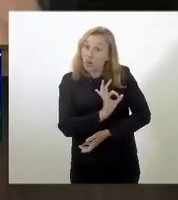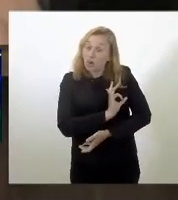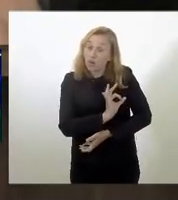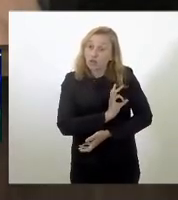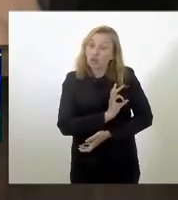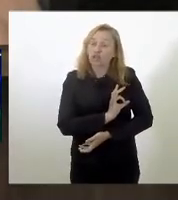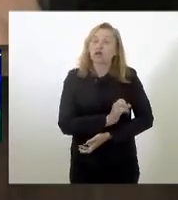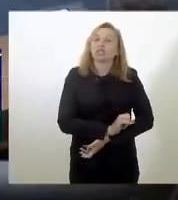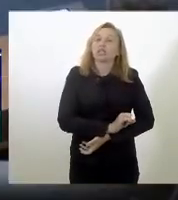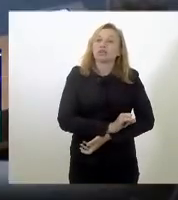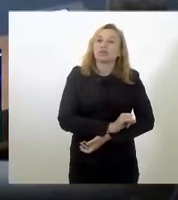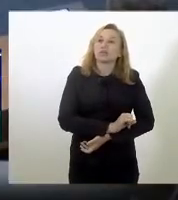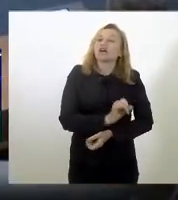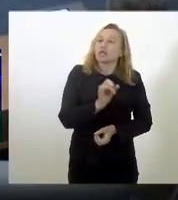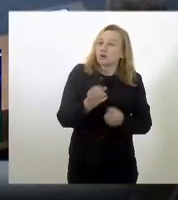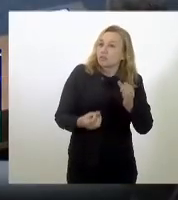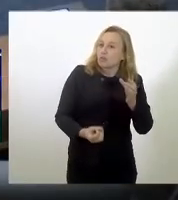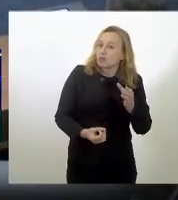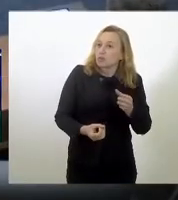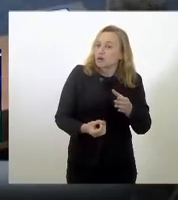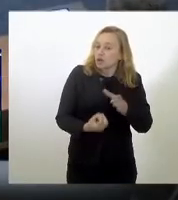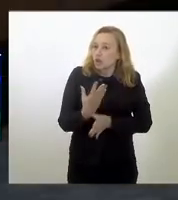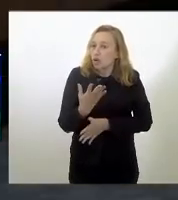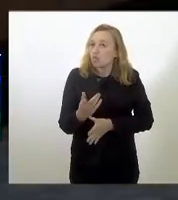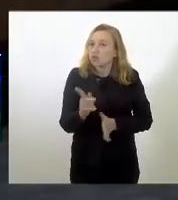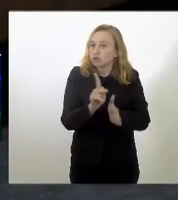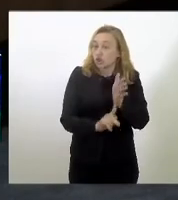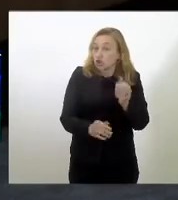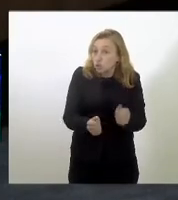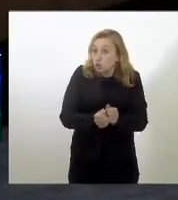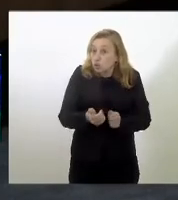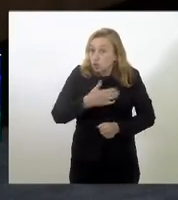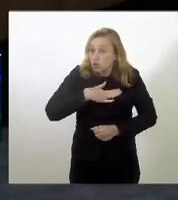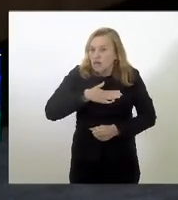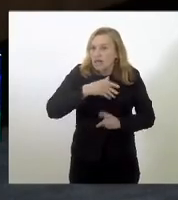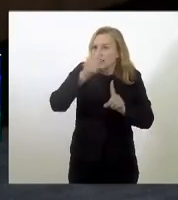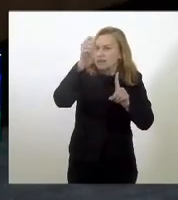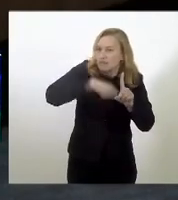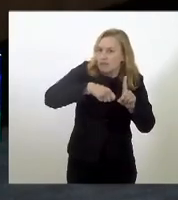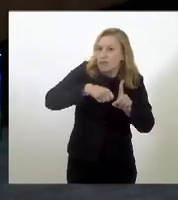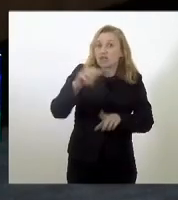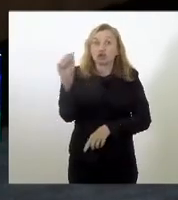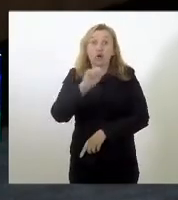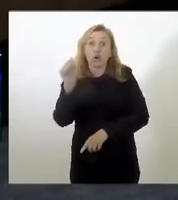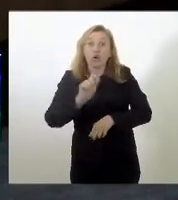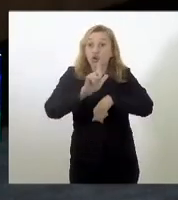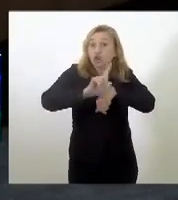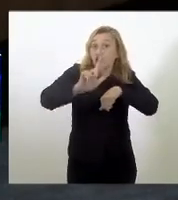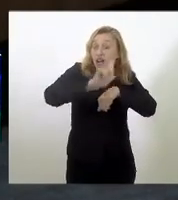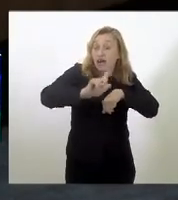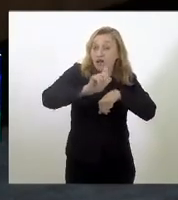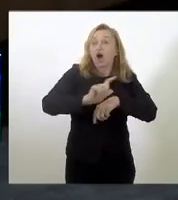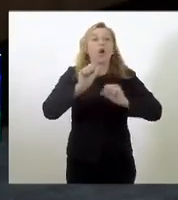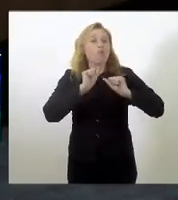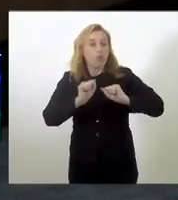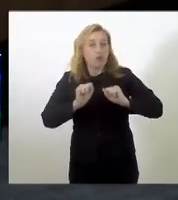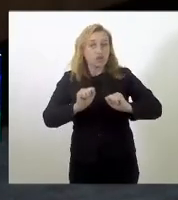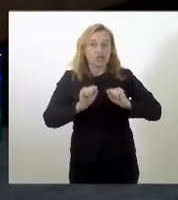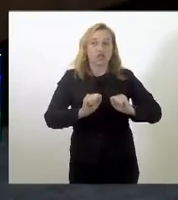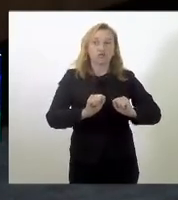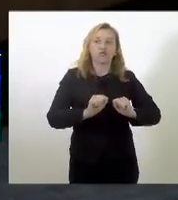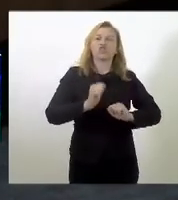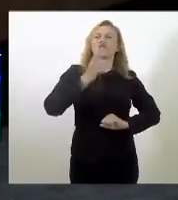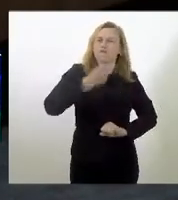que fez esse projeto junto comigo, deputada, que esse mês, o Agosto Lilás, nós possamos estar batendo